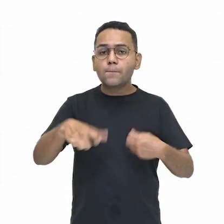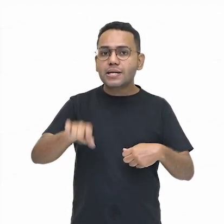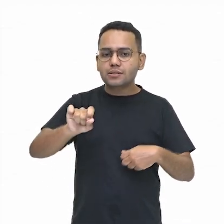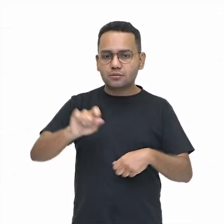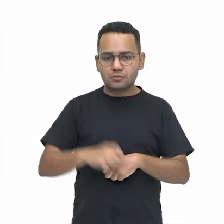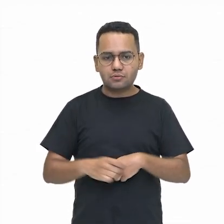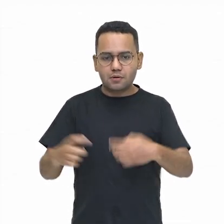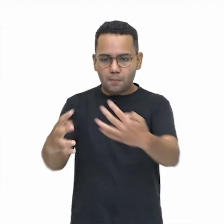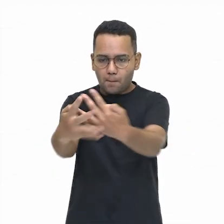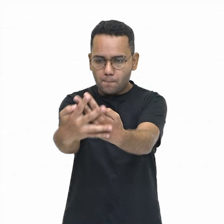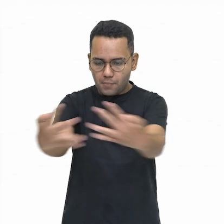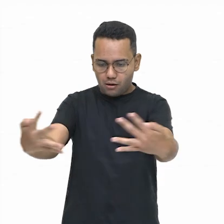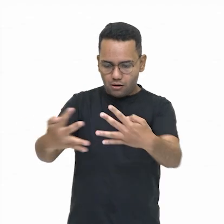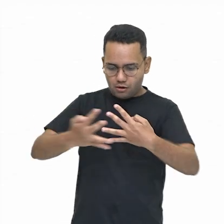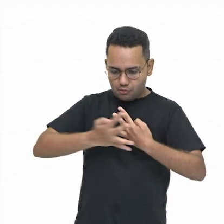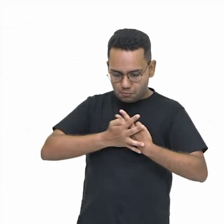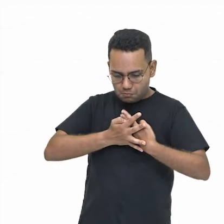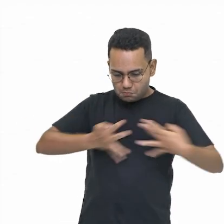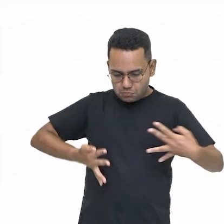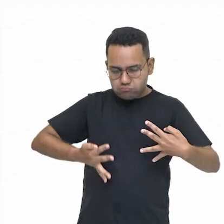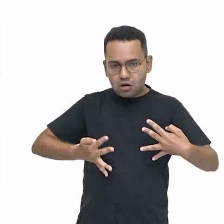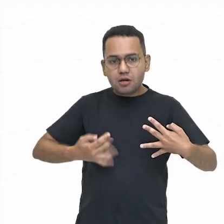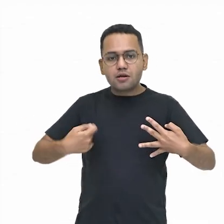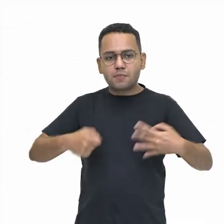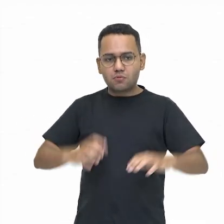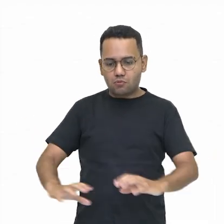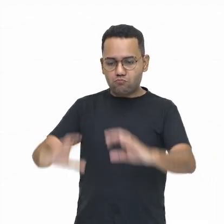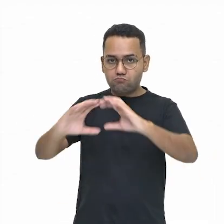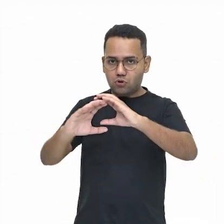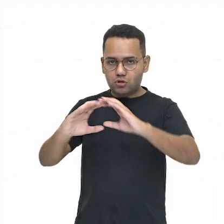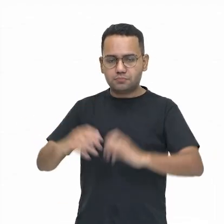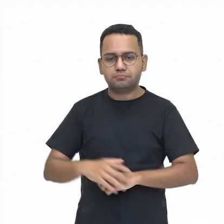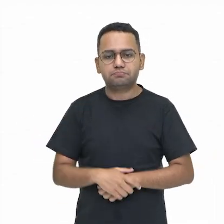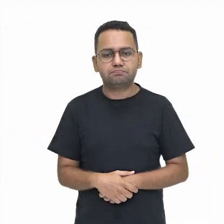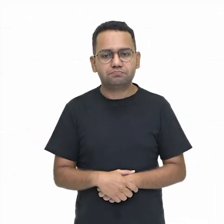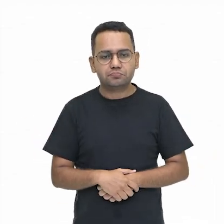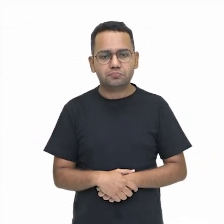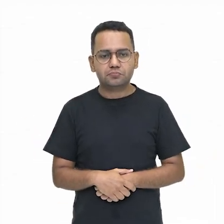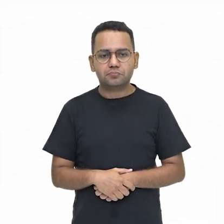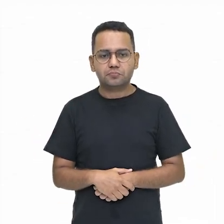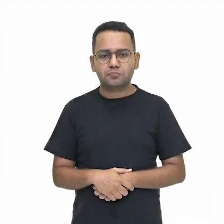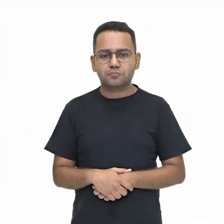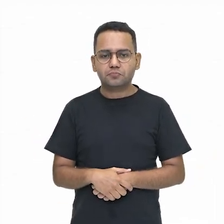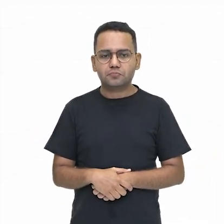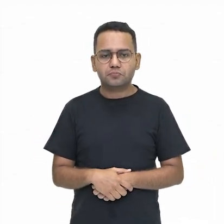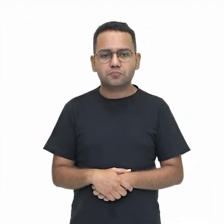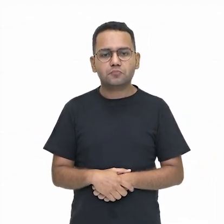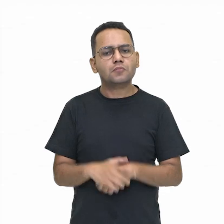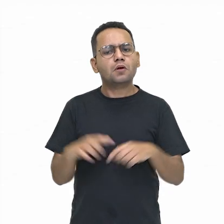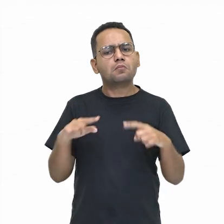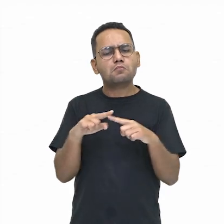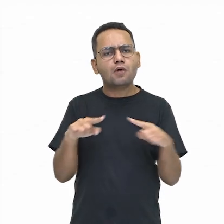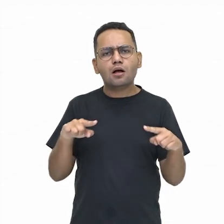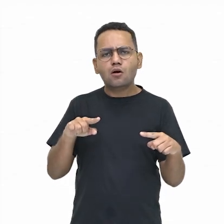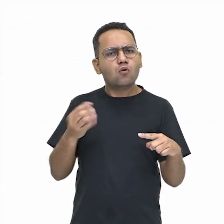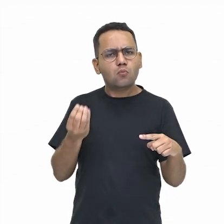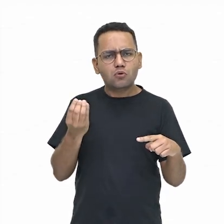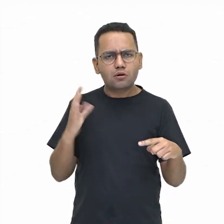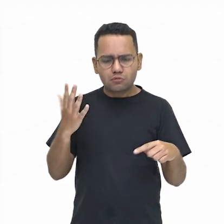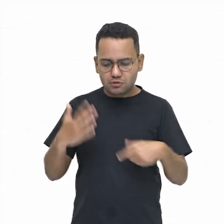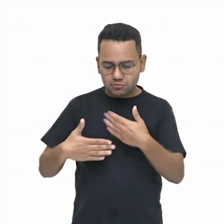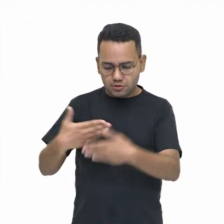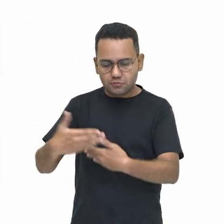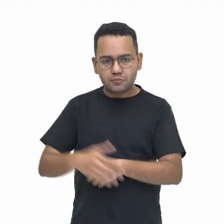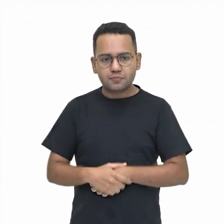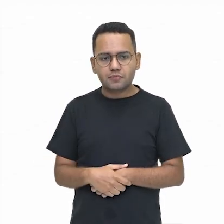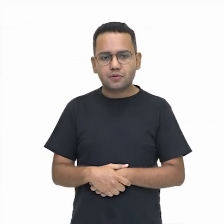remissão oficiais e uma bola de handball. Aí o jogo do chokeball se desenvolve sobre um terreno